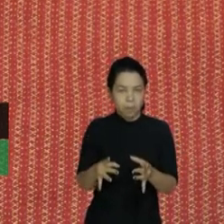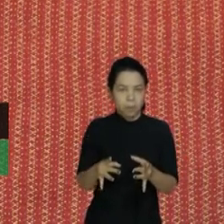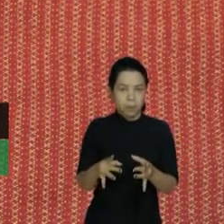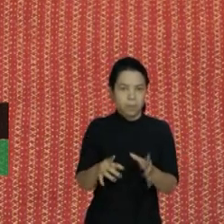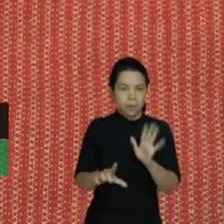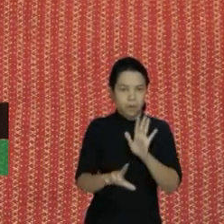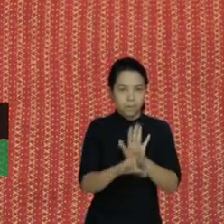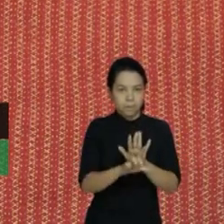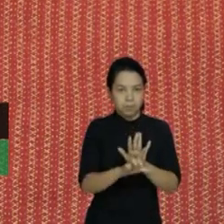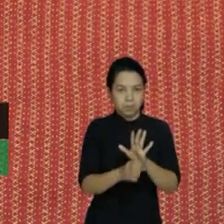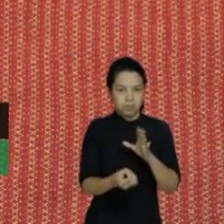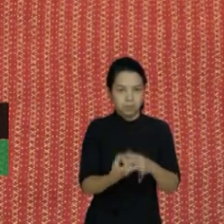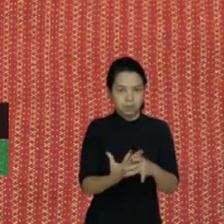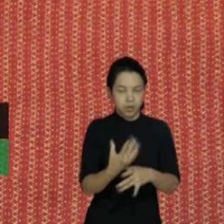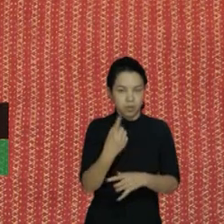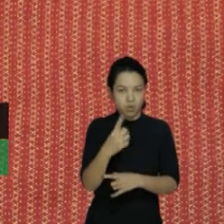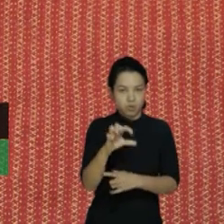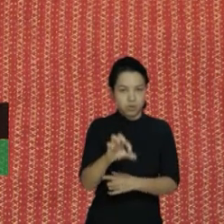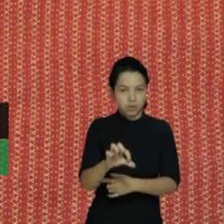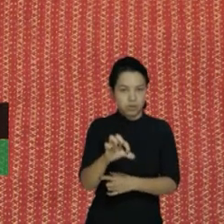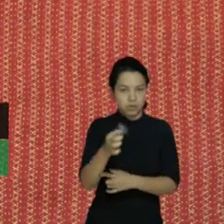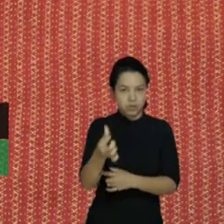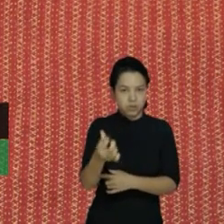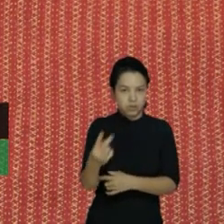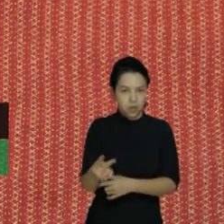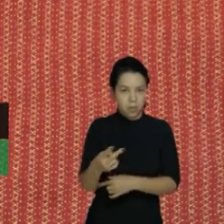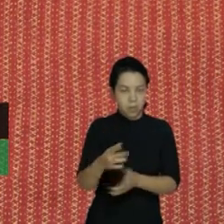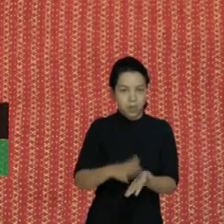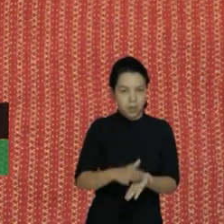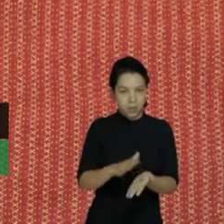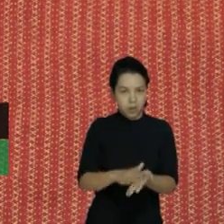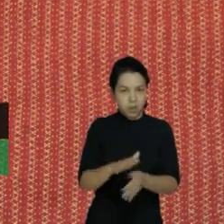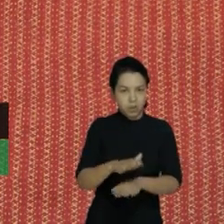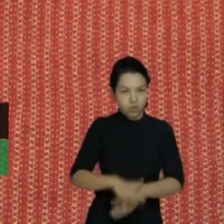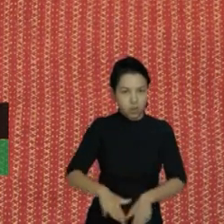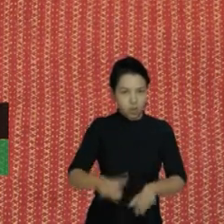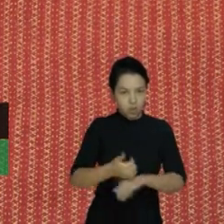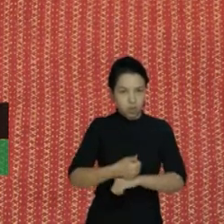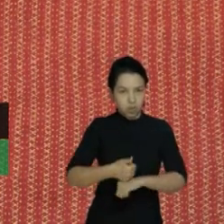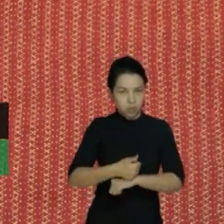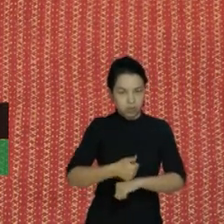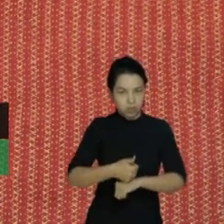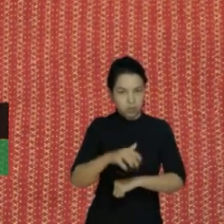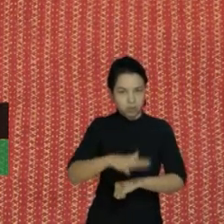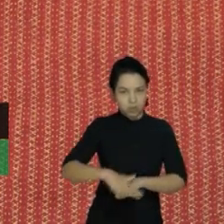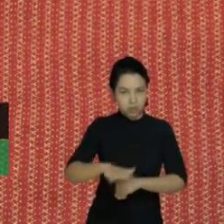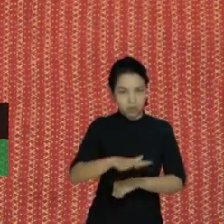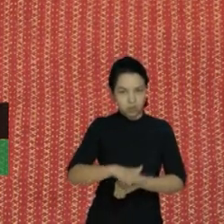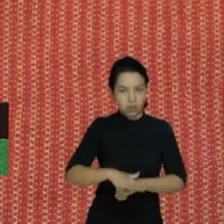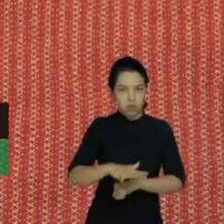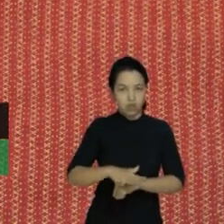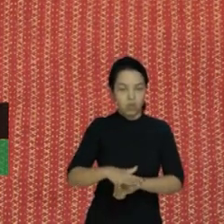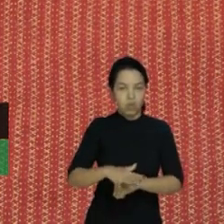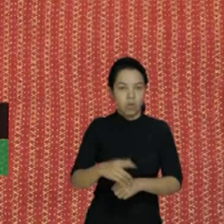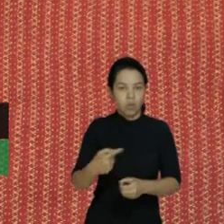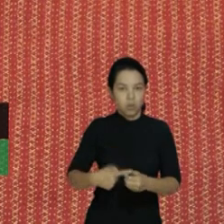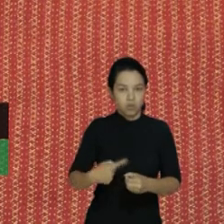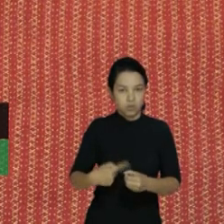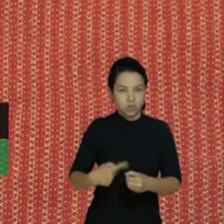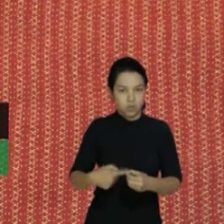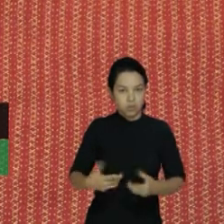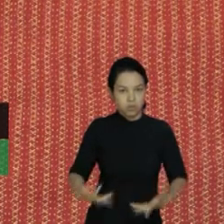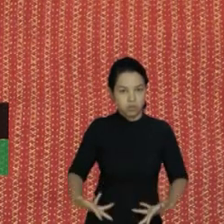foi criada. Então, parabéns a todos os profissionais do setor, da área, Né? O nosso município, um município